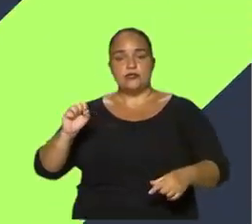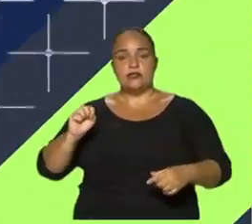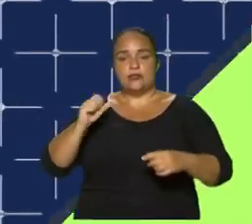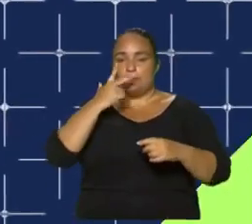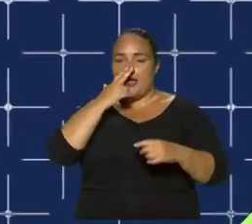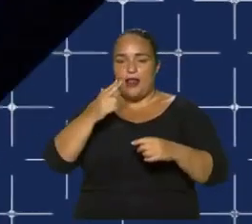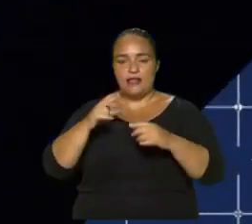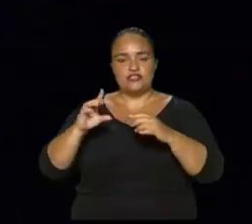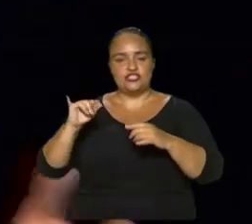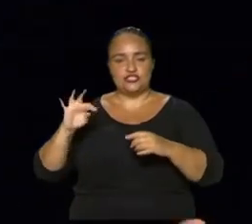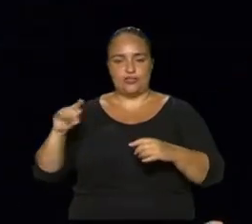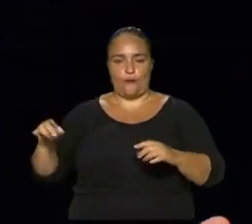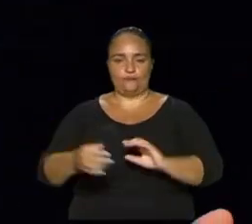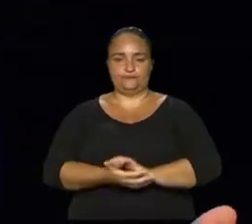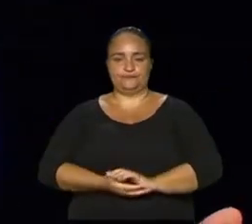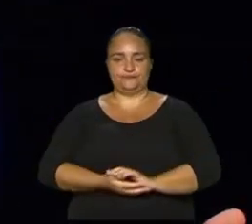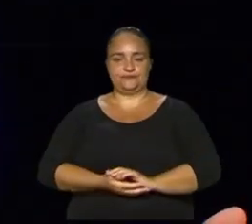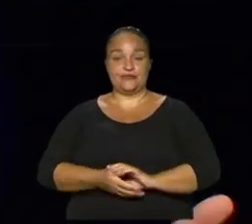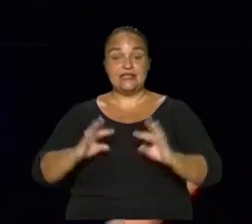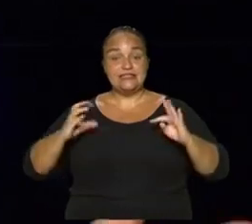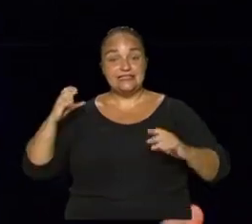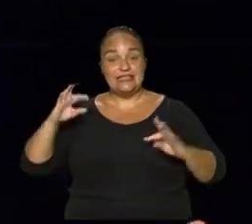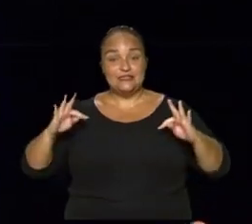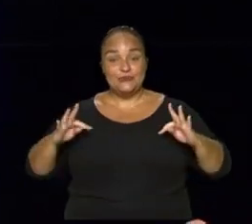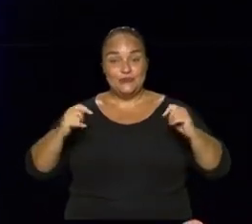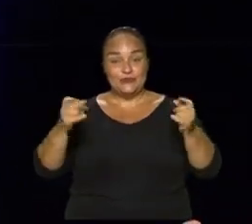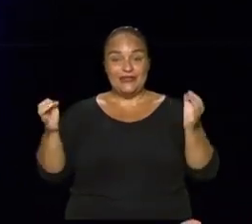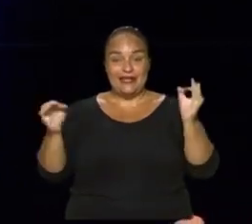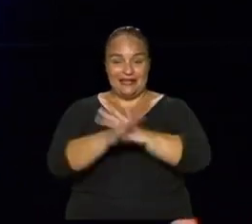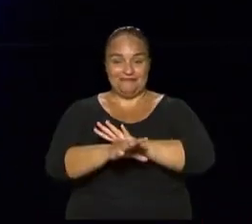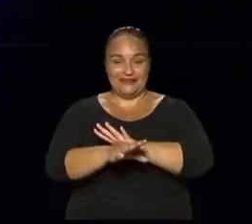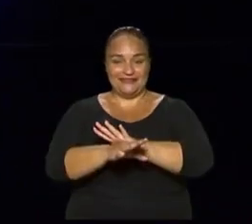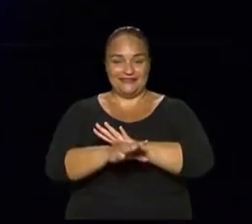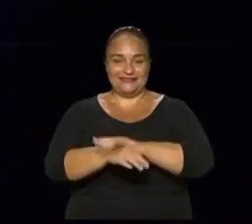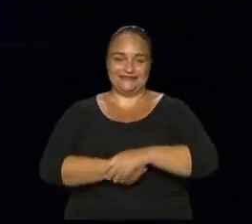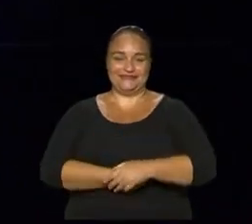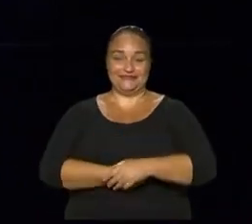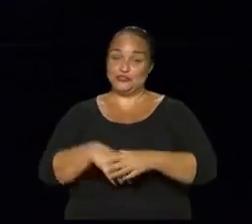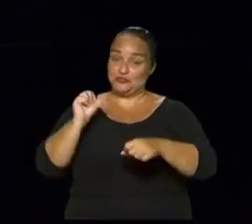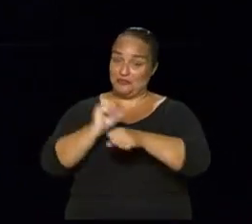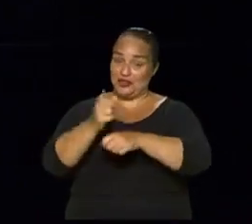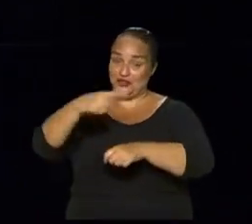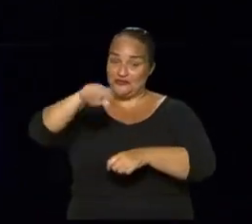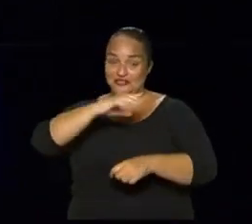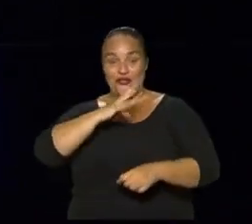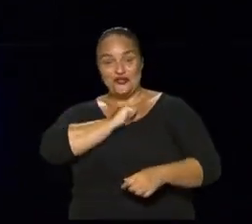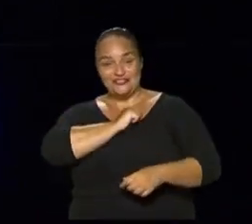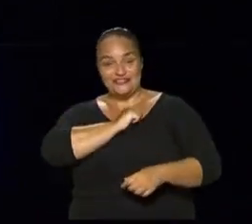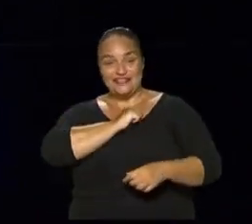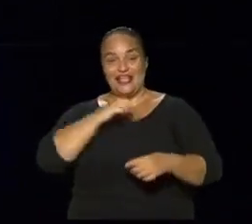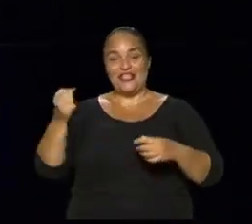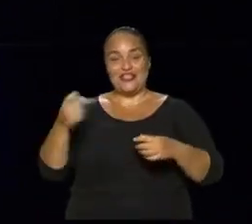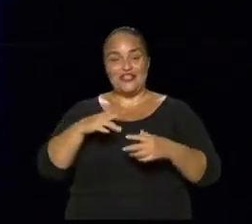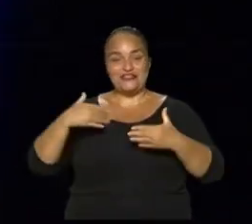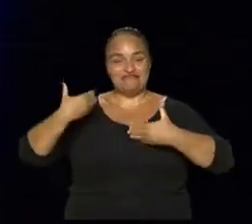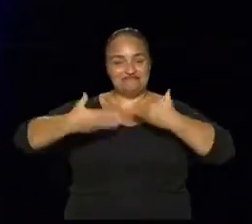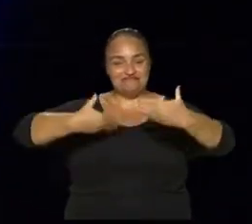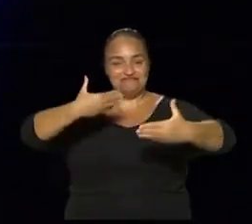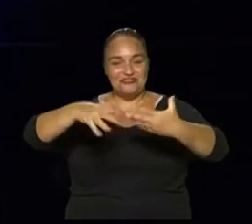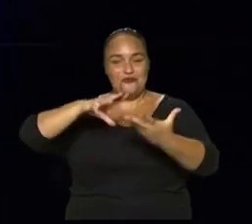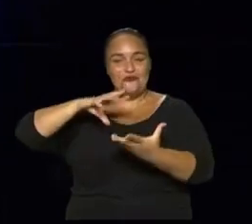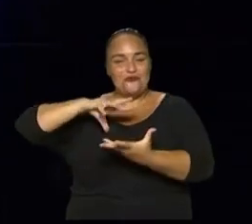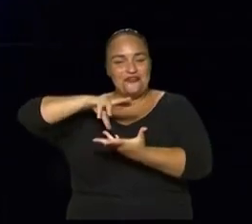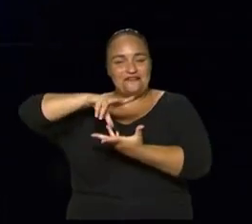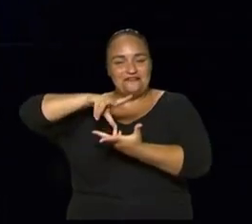digital. E o Ciência é Tudo está terminando. Eu espero que você tenha gostado dessa nossa jornada pelo universo